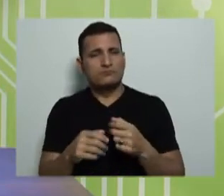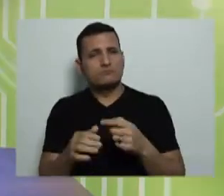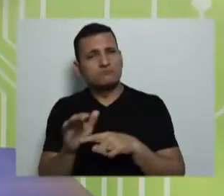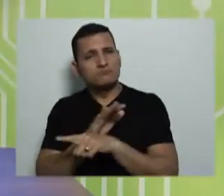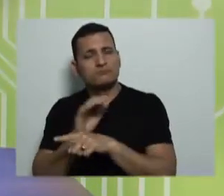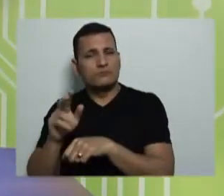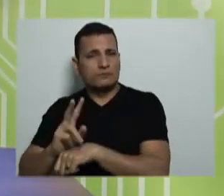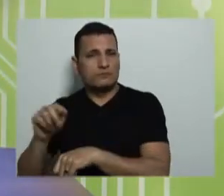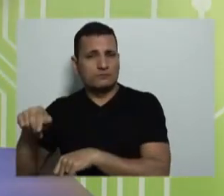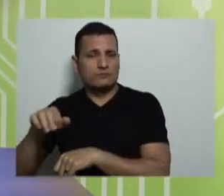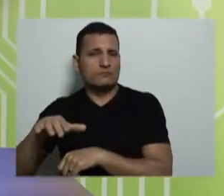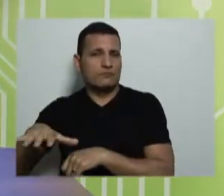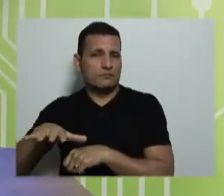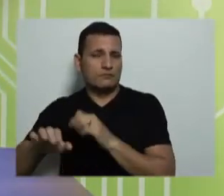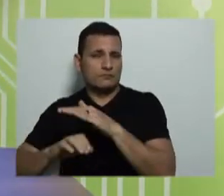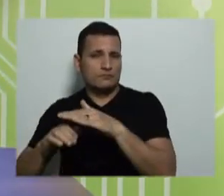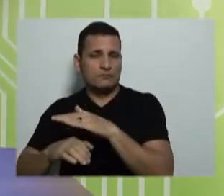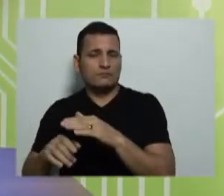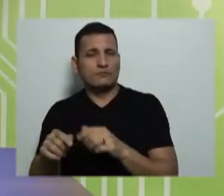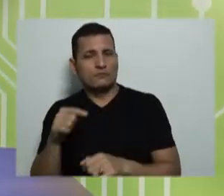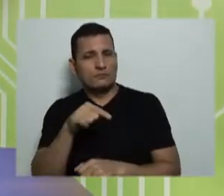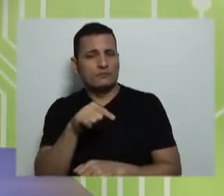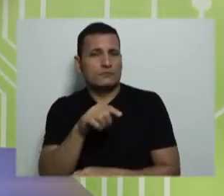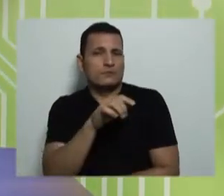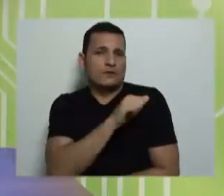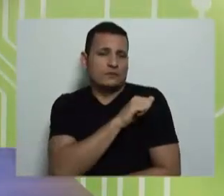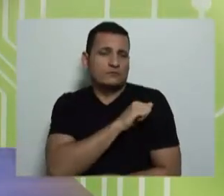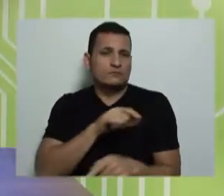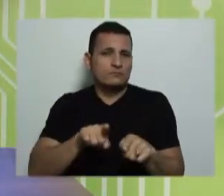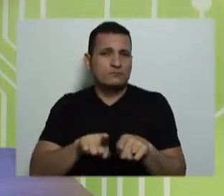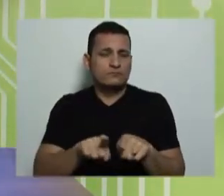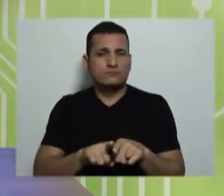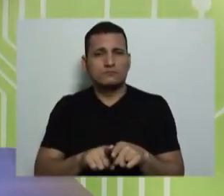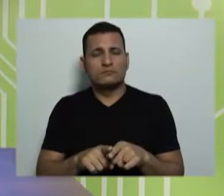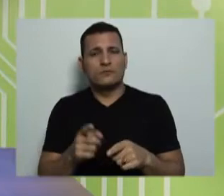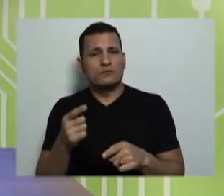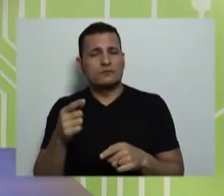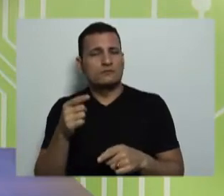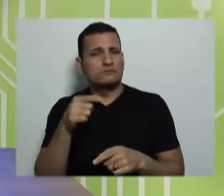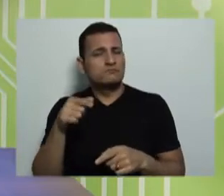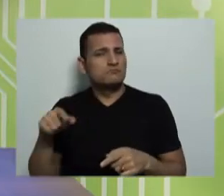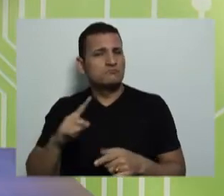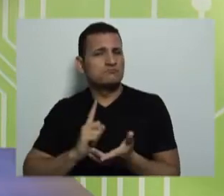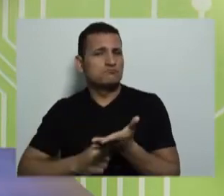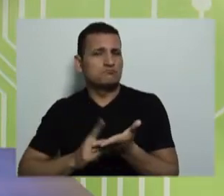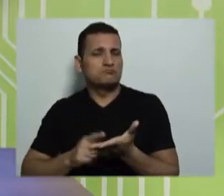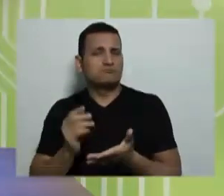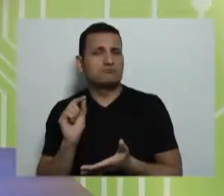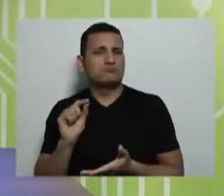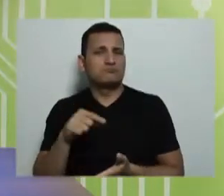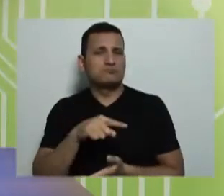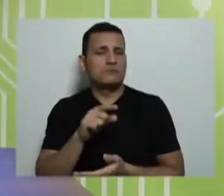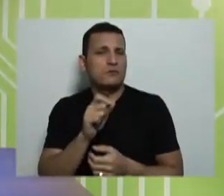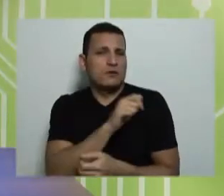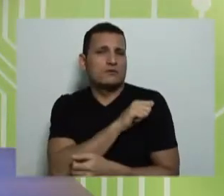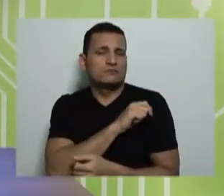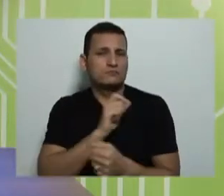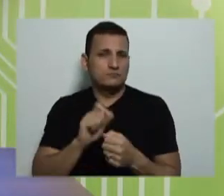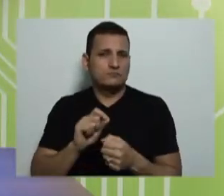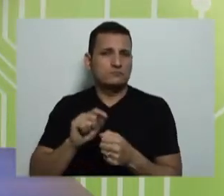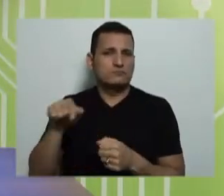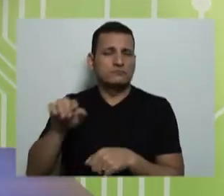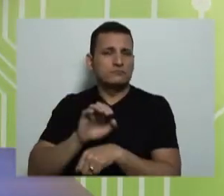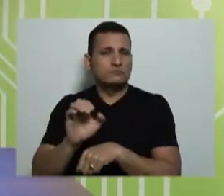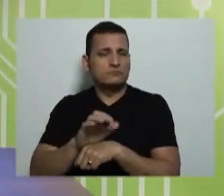supervisor e juntamente com esse estagiário. Para quê? Para vocês determinarem o que esse aluno vai fazer nesse estágio, para saber se